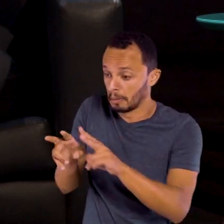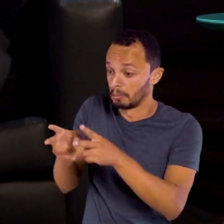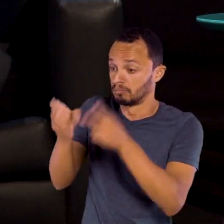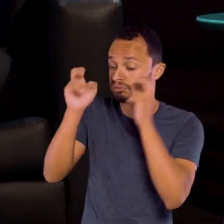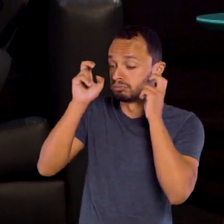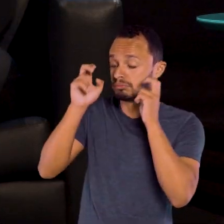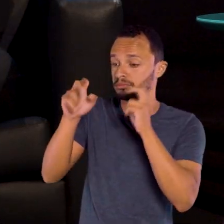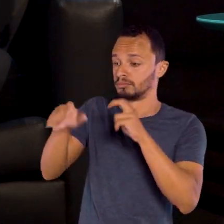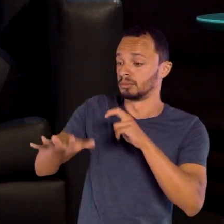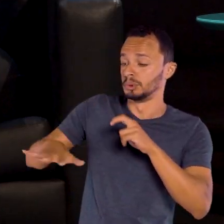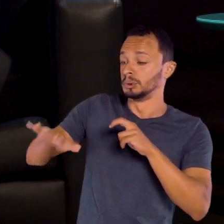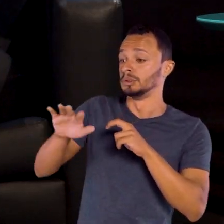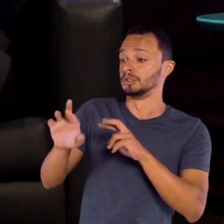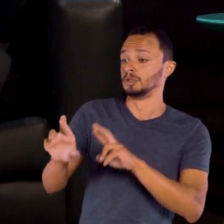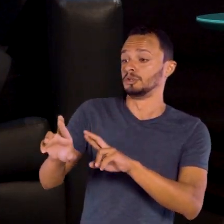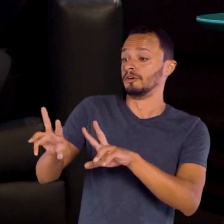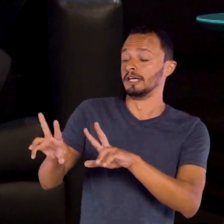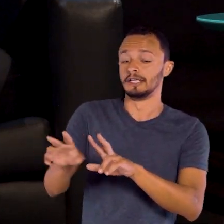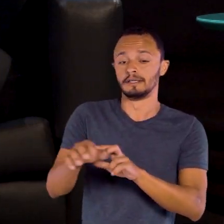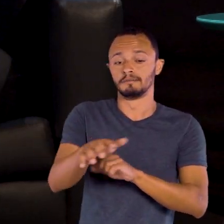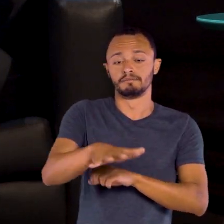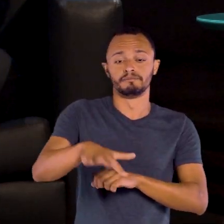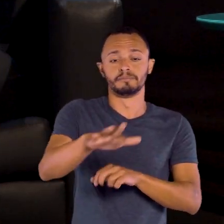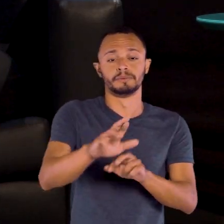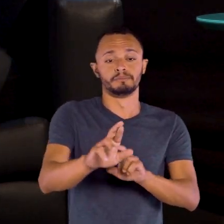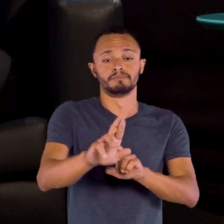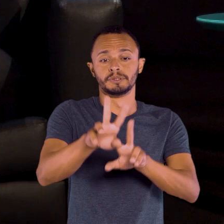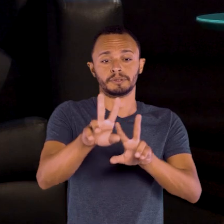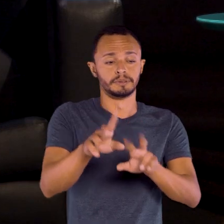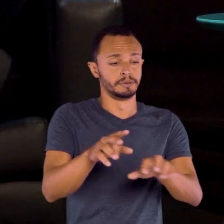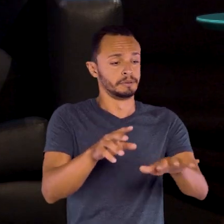rosto, né? Eles ganham cheiro, eles ganham outra